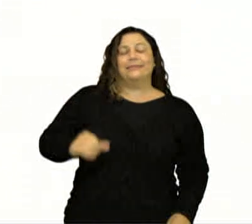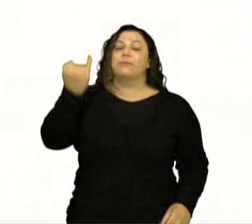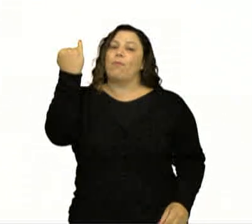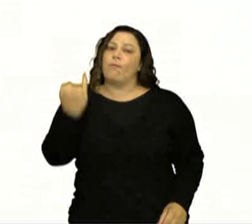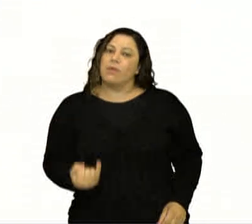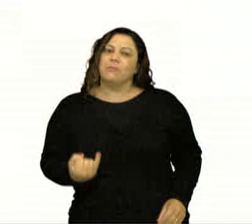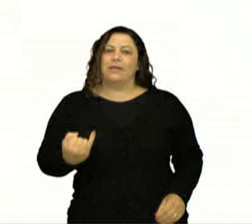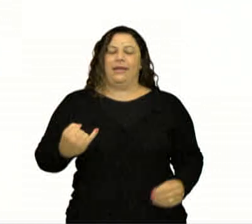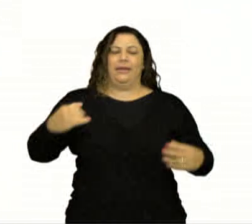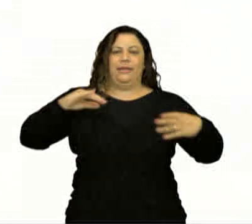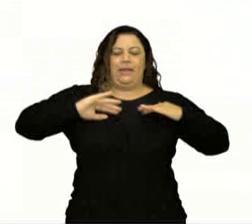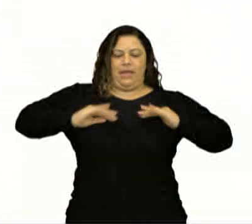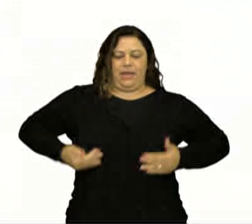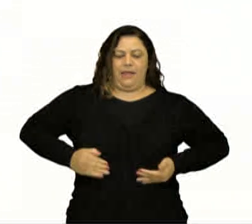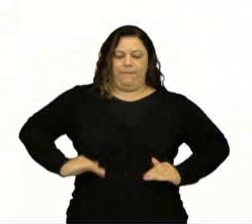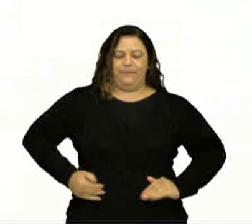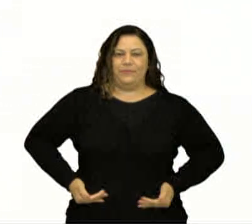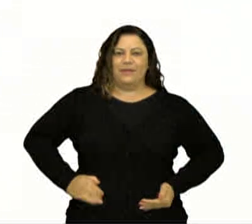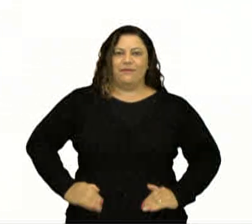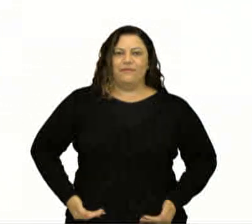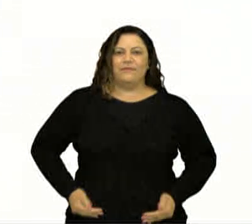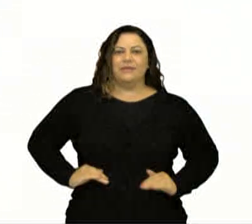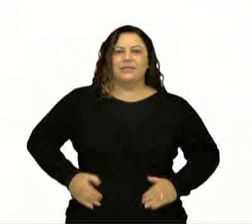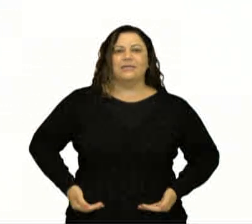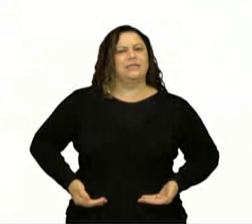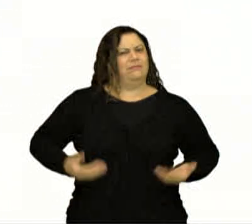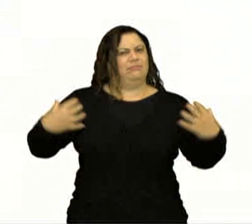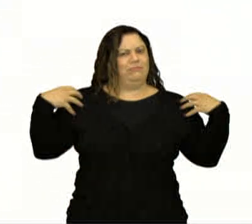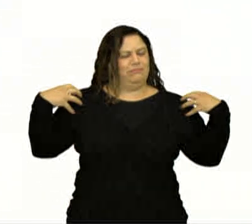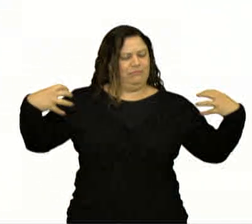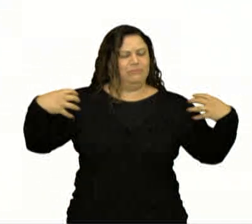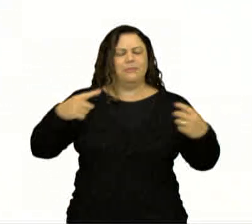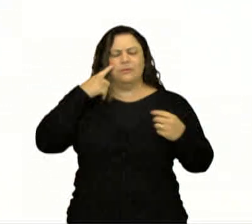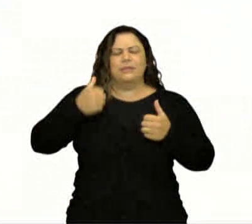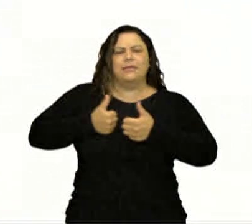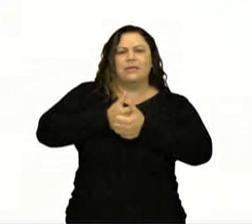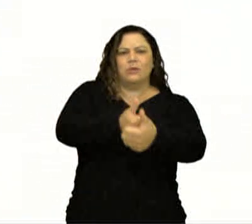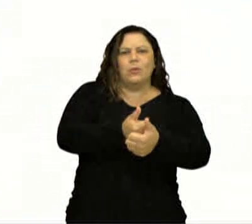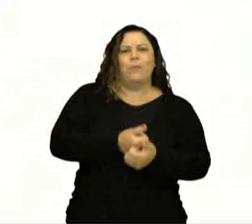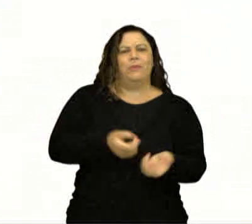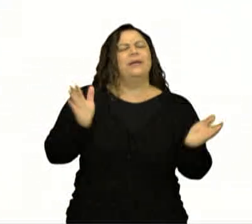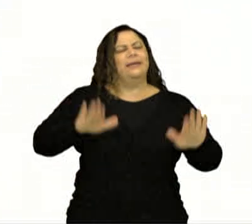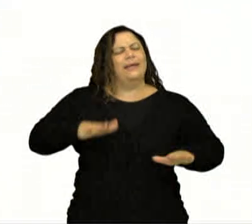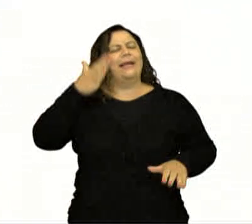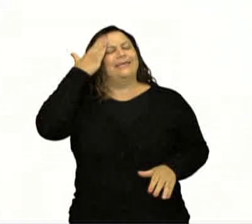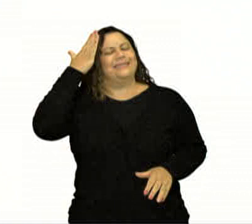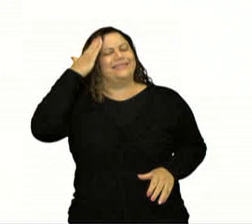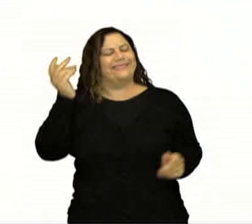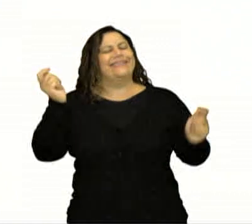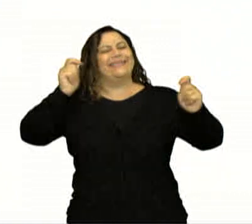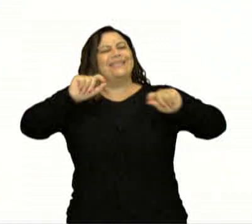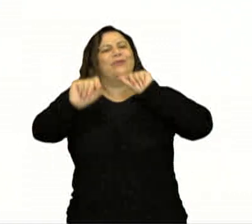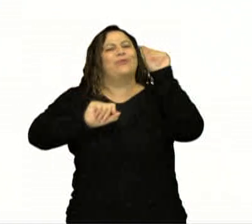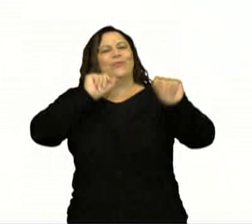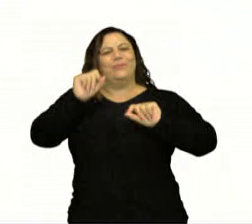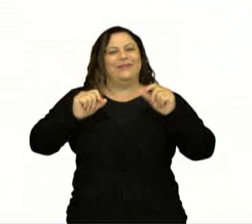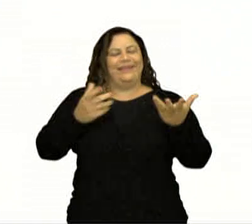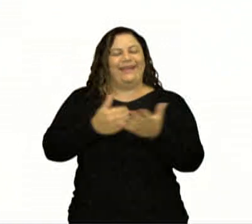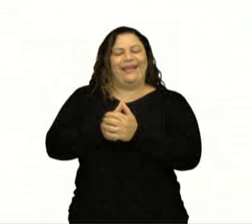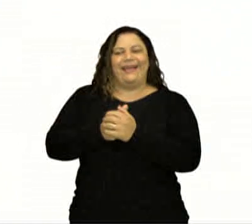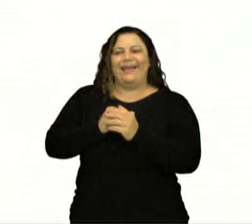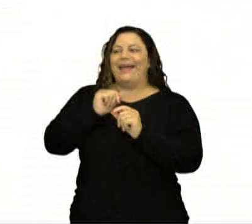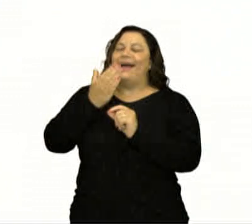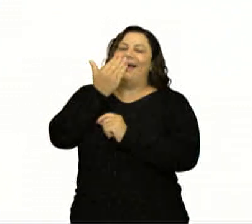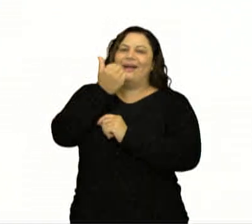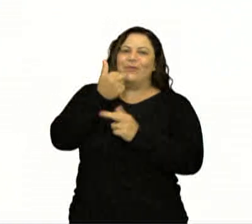Muito bem, quem acompanha essas personalidades na internet sabe muito bem como a dieta alimentar delas é baseada em produtos ricos